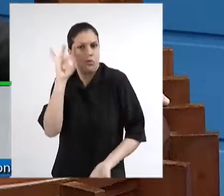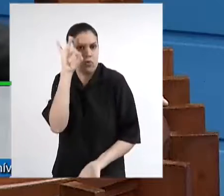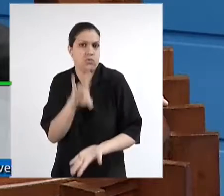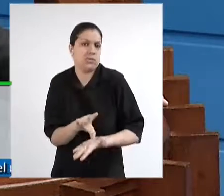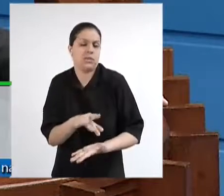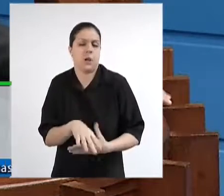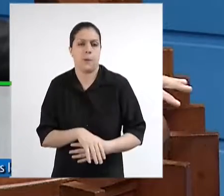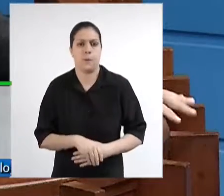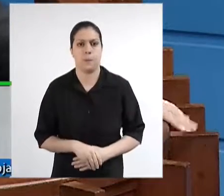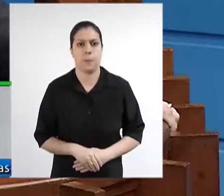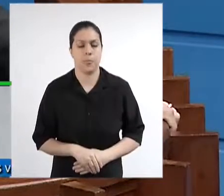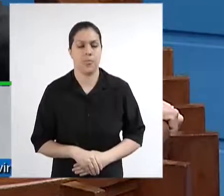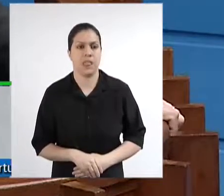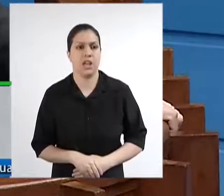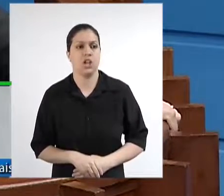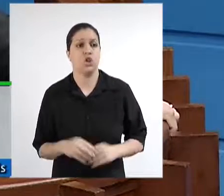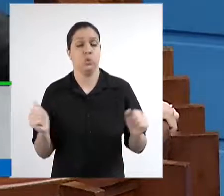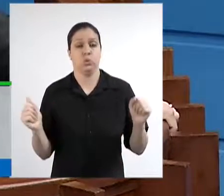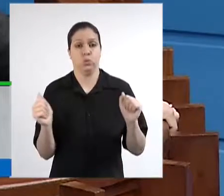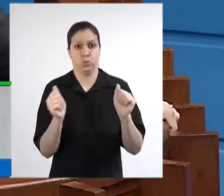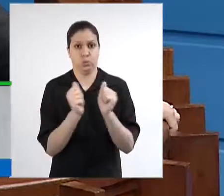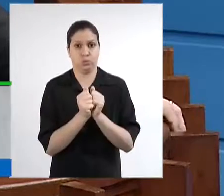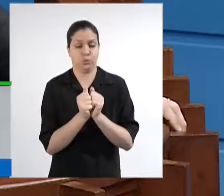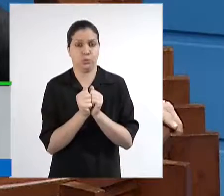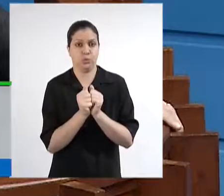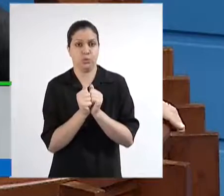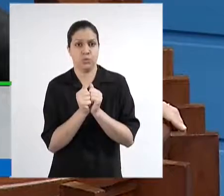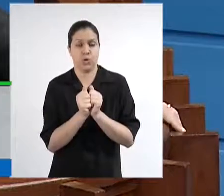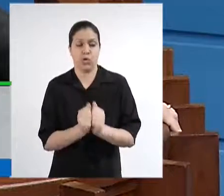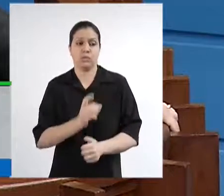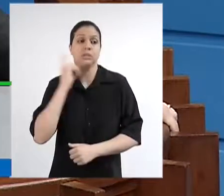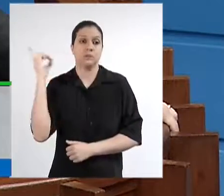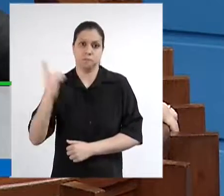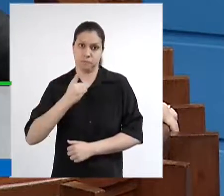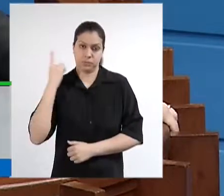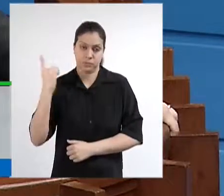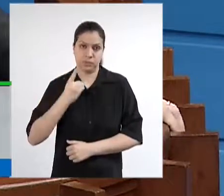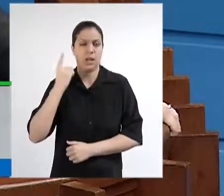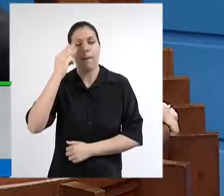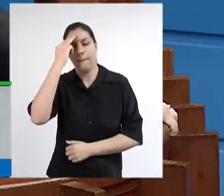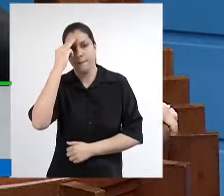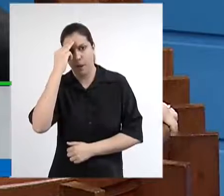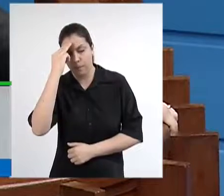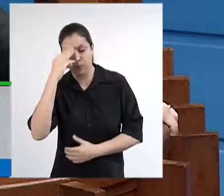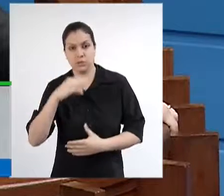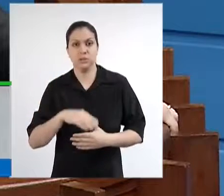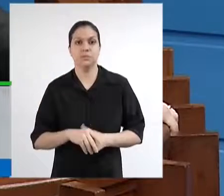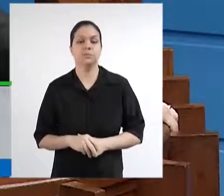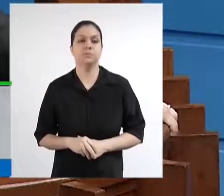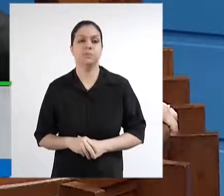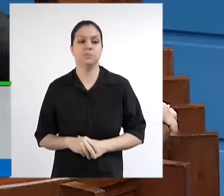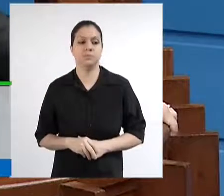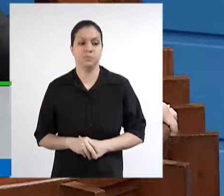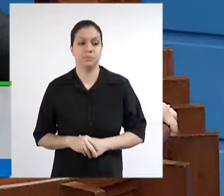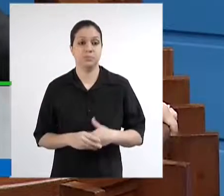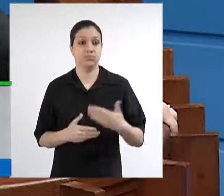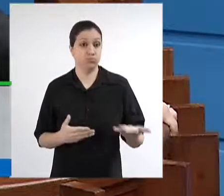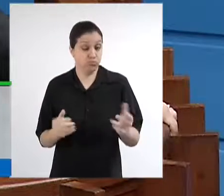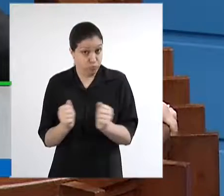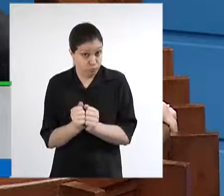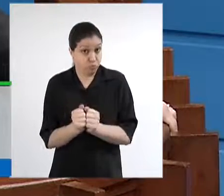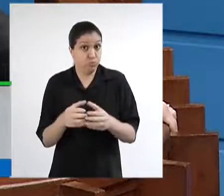oficial, junto com os nobres colegas deputados Barbosinha, que faz parte